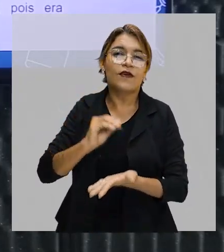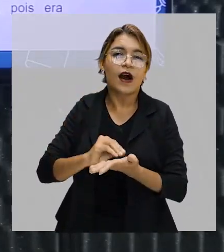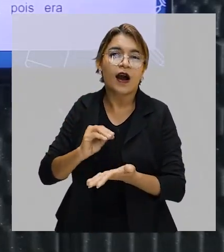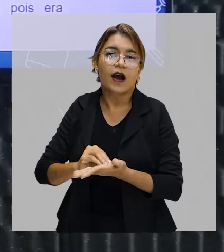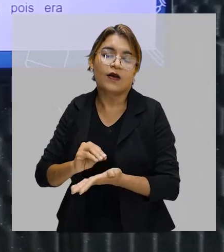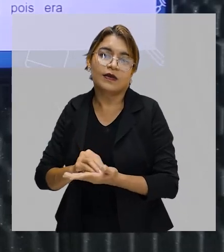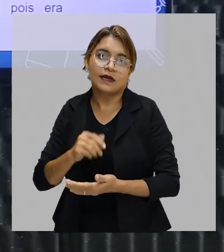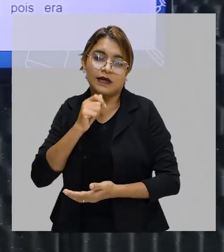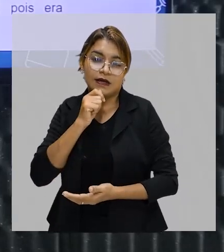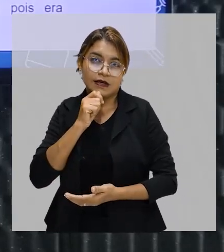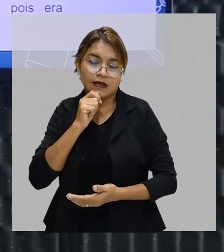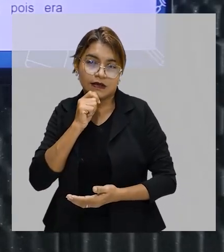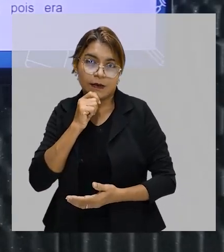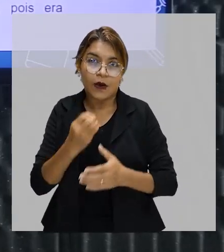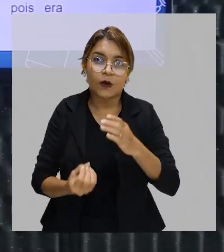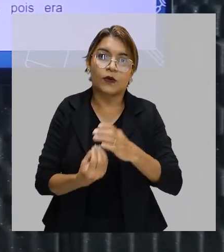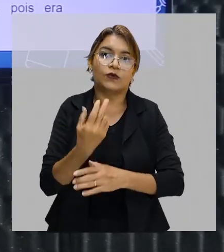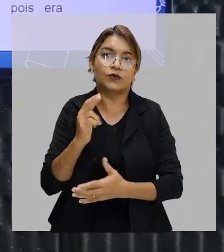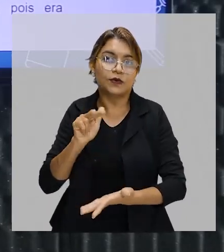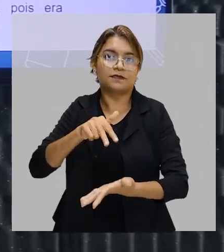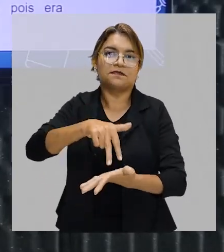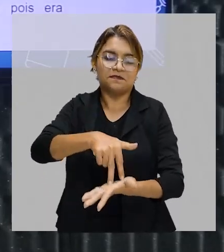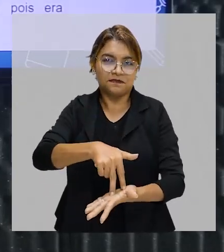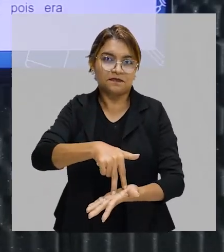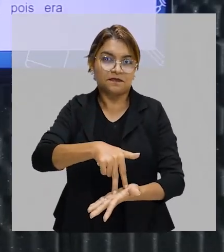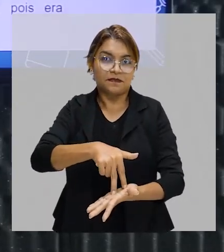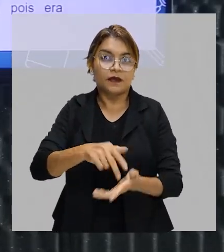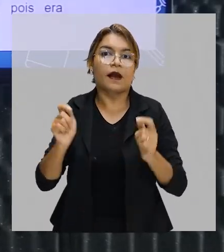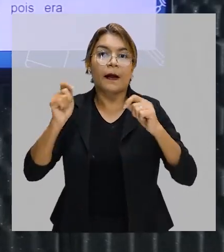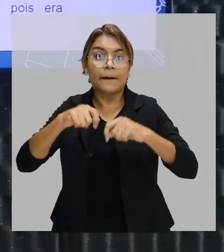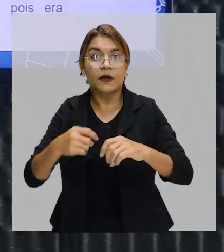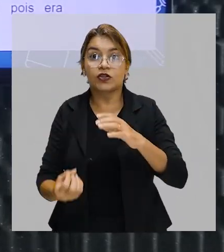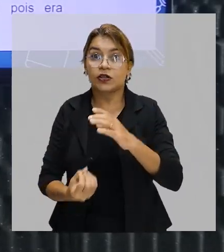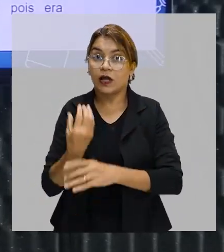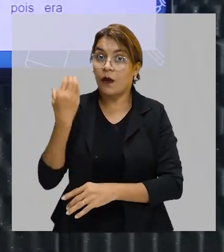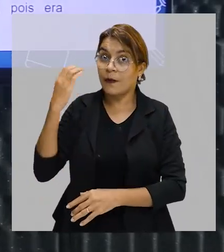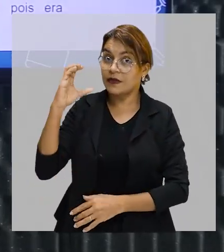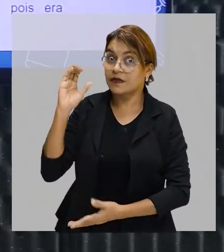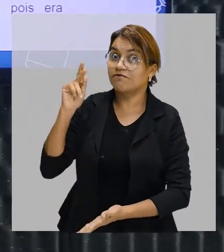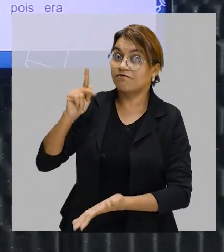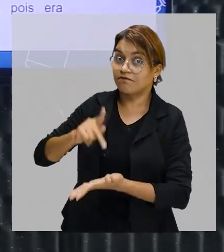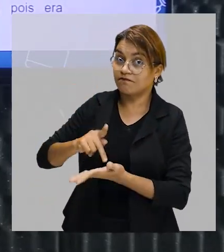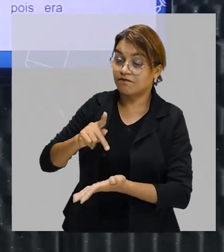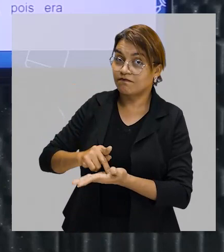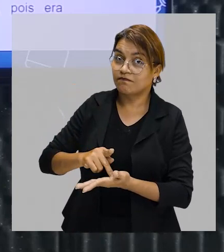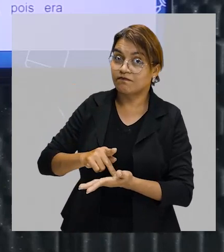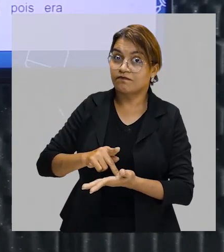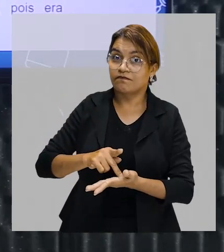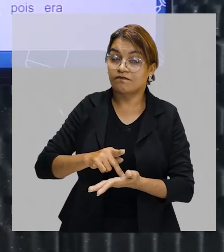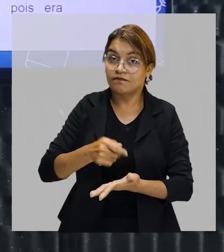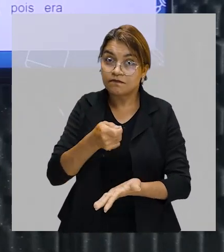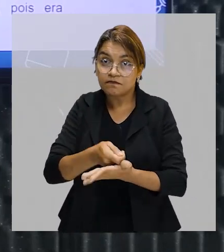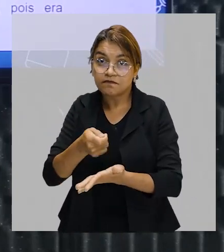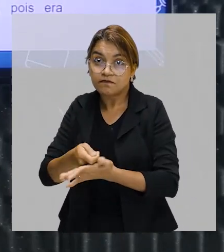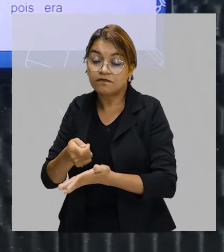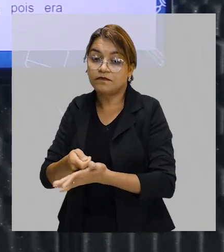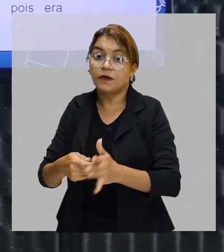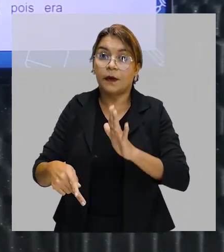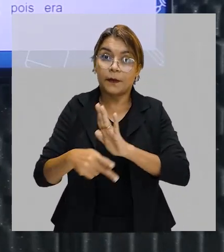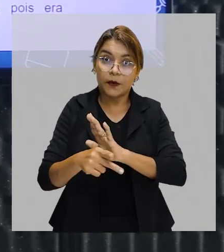estado científico do pensamento, capaz de criar uma ciência de fato rigorosa para a